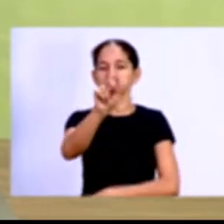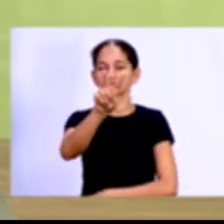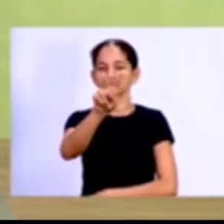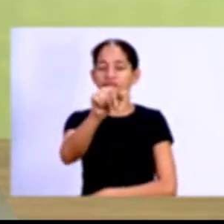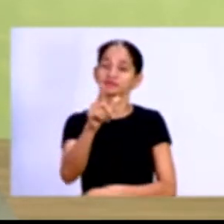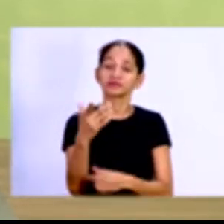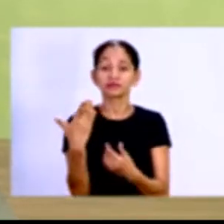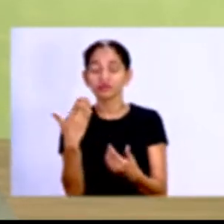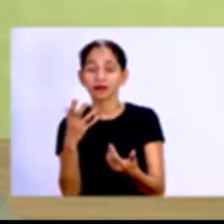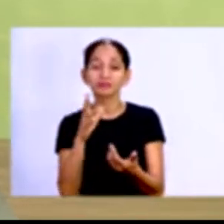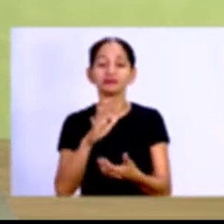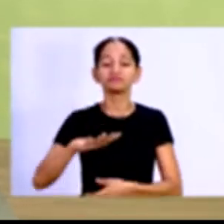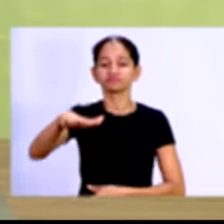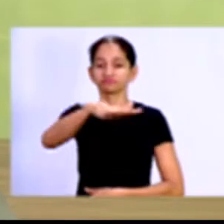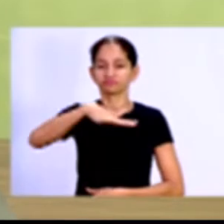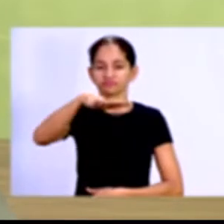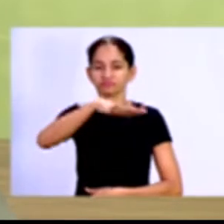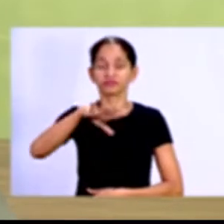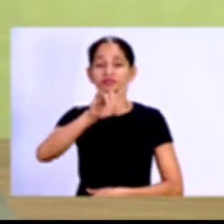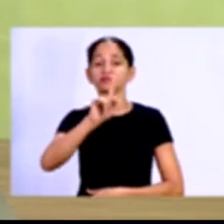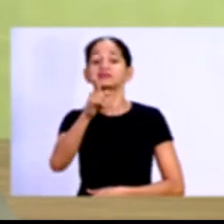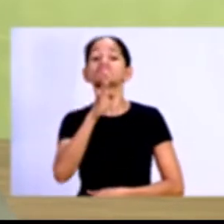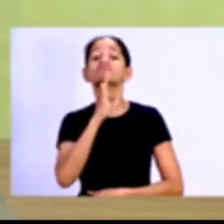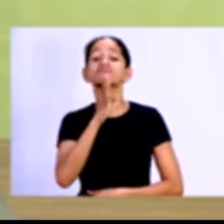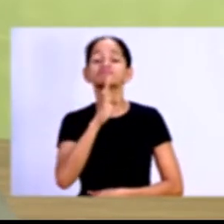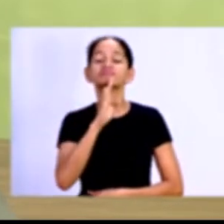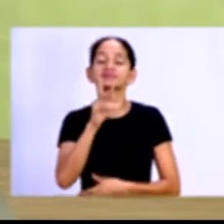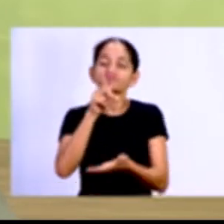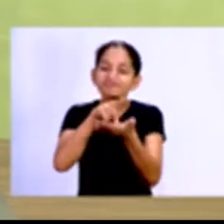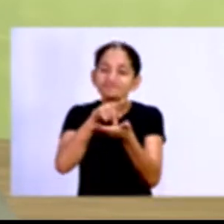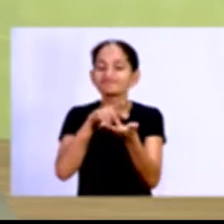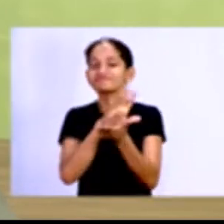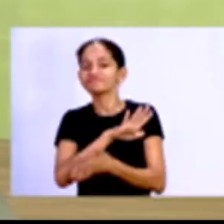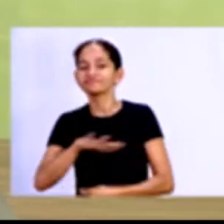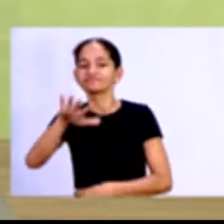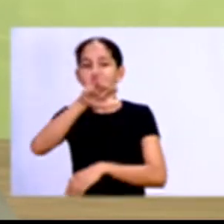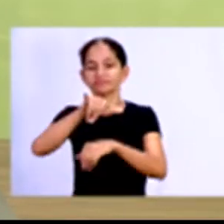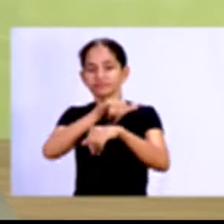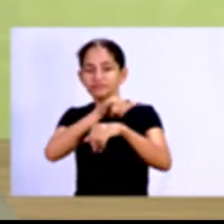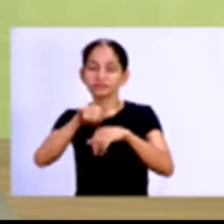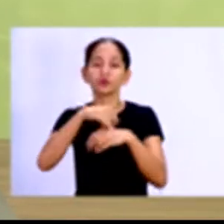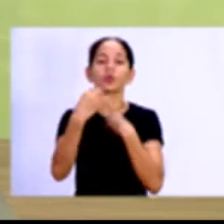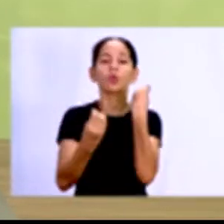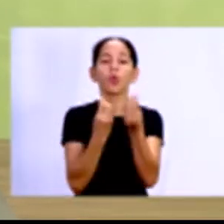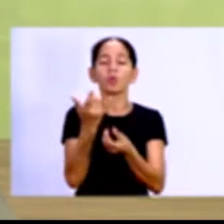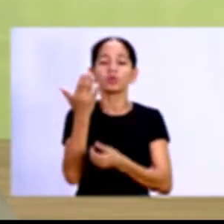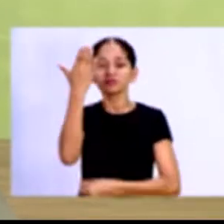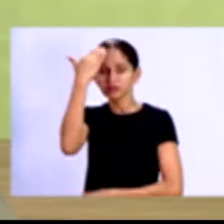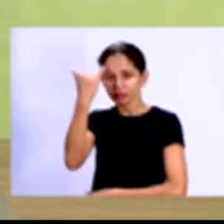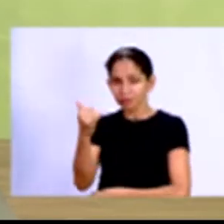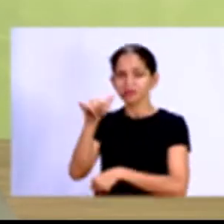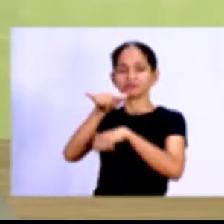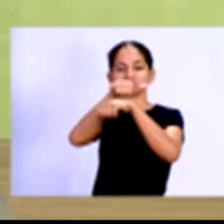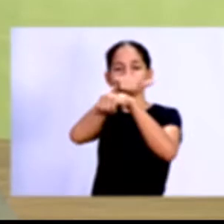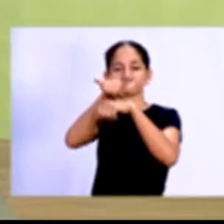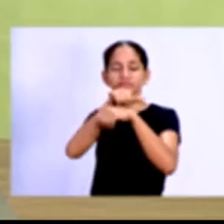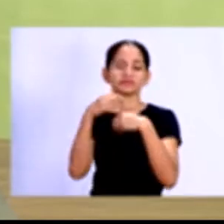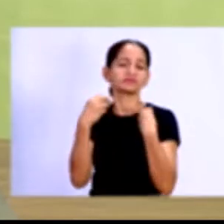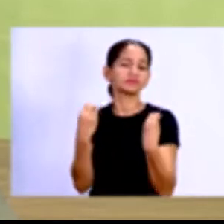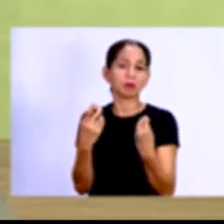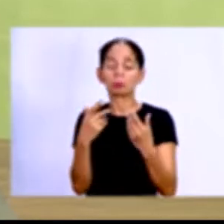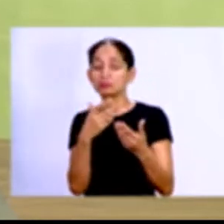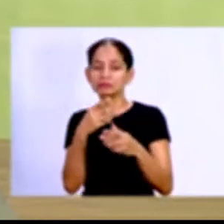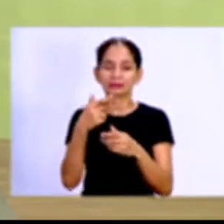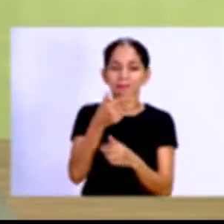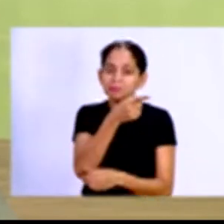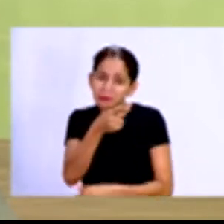conhecer, para ambientar mesmo. A disciplina é isso, para vocês ambientar, para conhecer todas aquelas ferramentas, saber como que mexe com ela. Primeira semana sempre dá um trabalhinho,